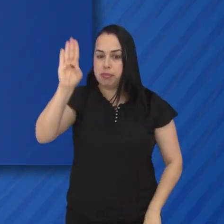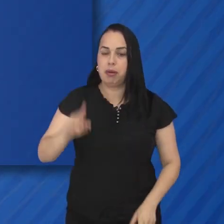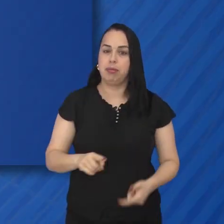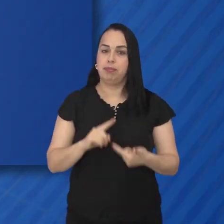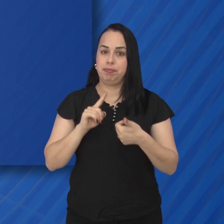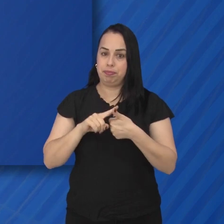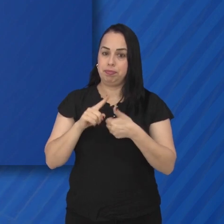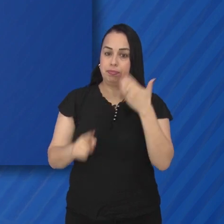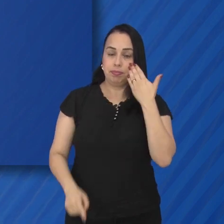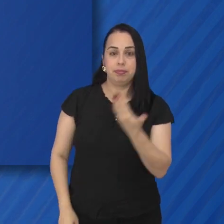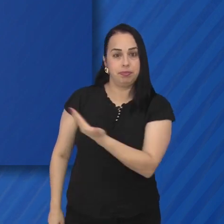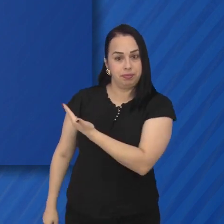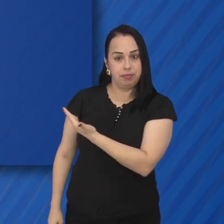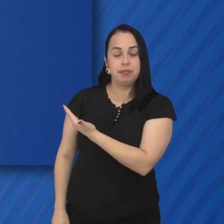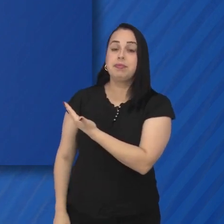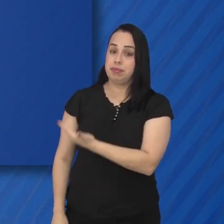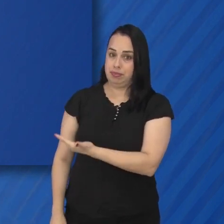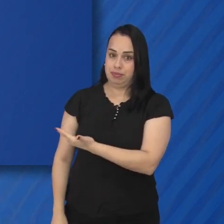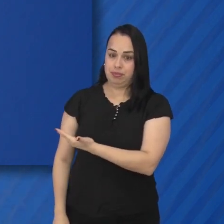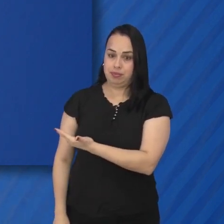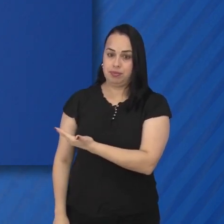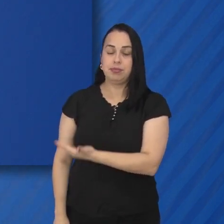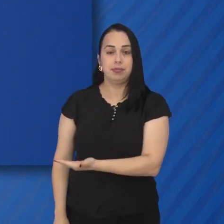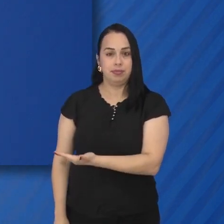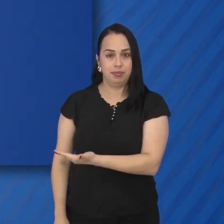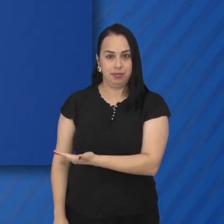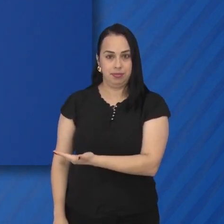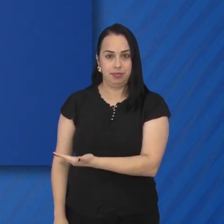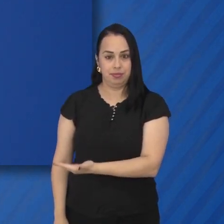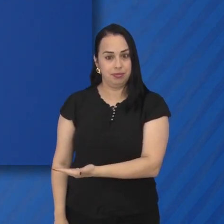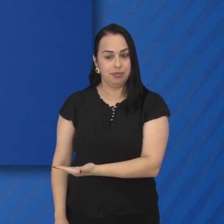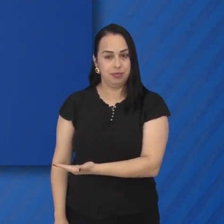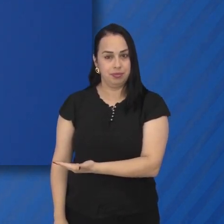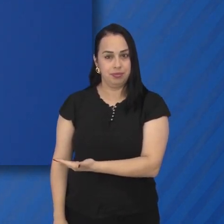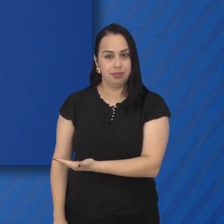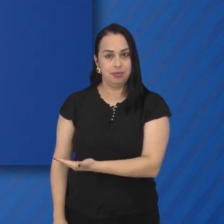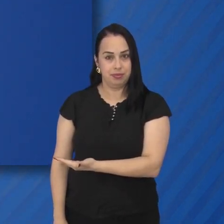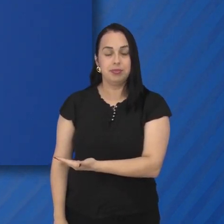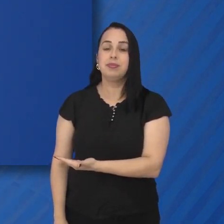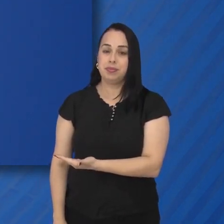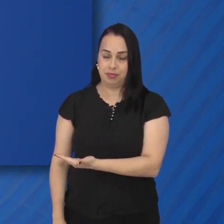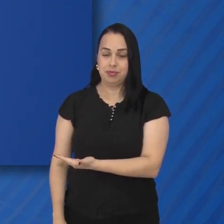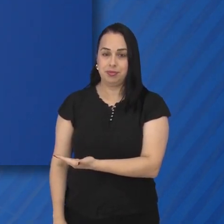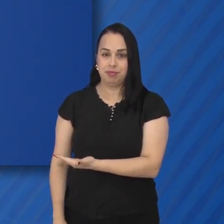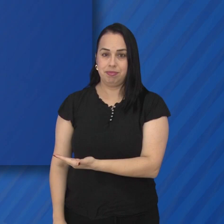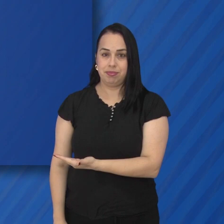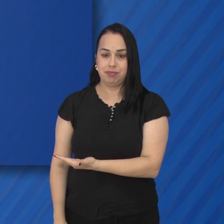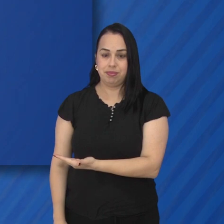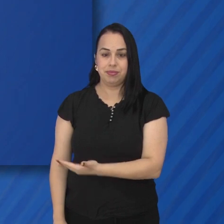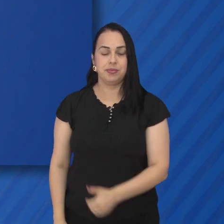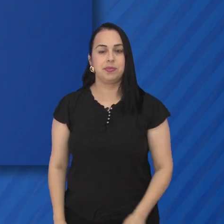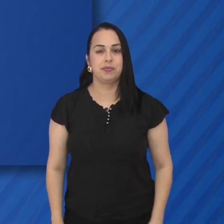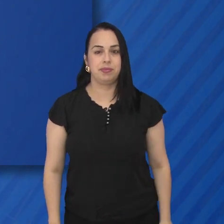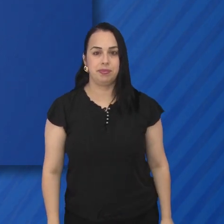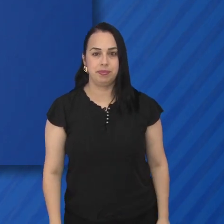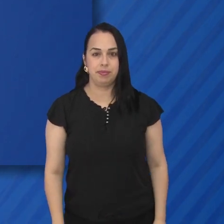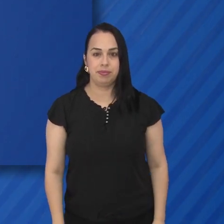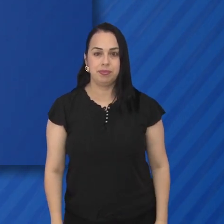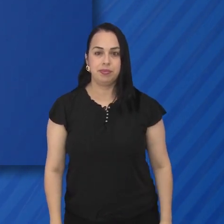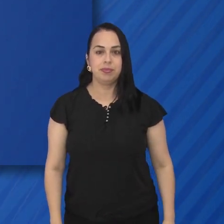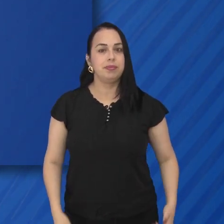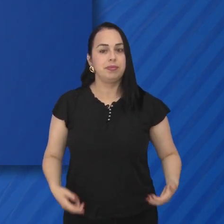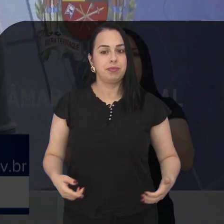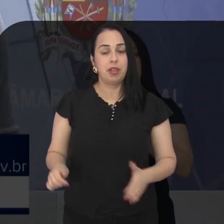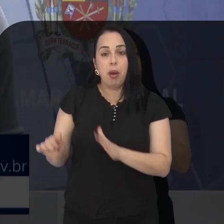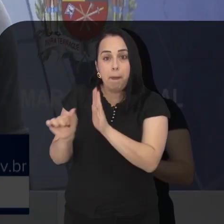pelos parlamentares foram manutenção pública, fiscalização, mobilidade, defesa dos direitos trabalhistas e eficiência na